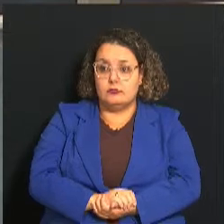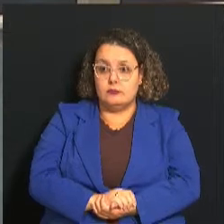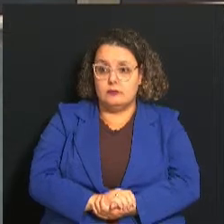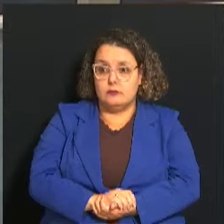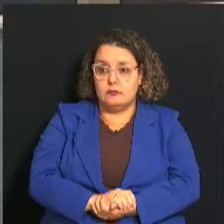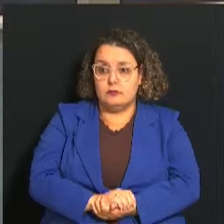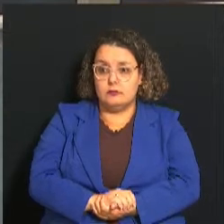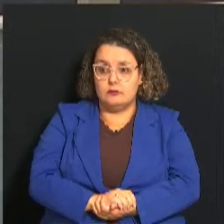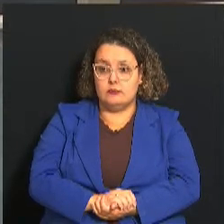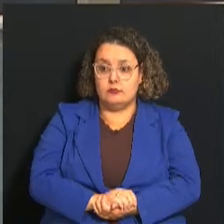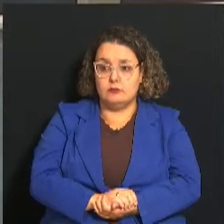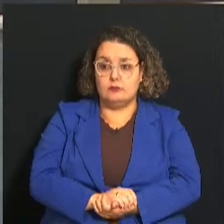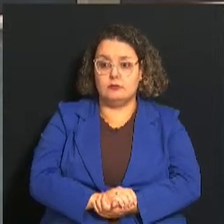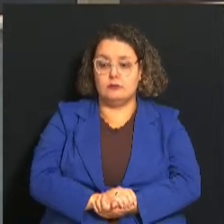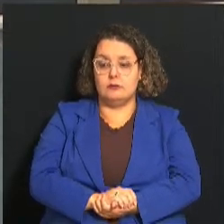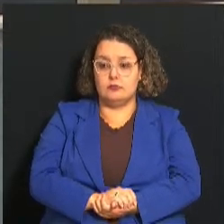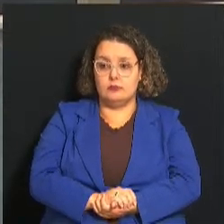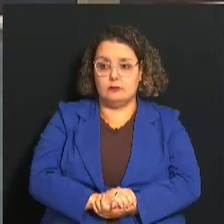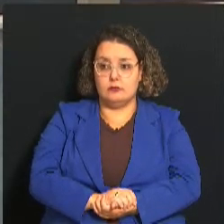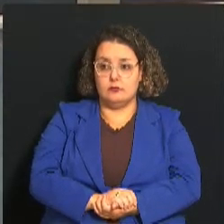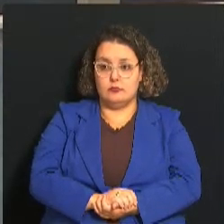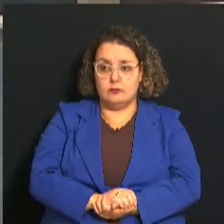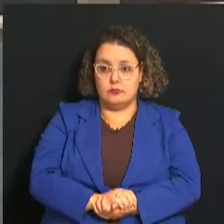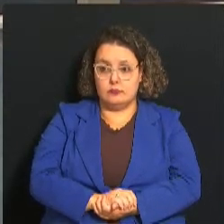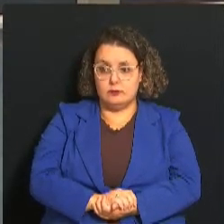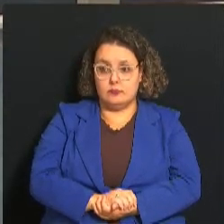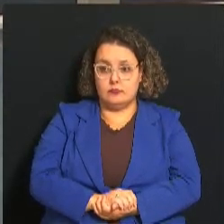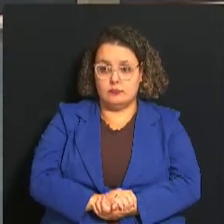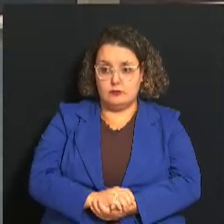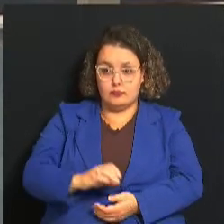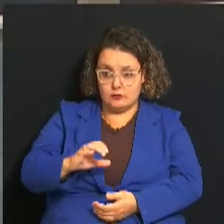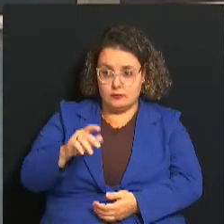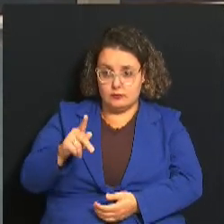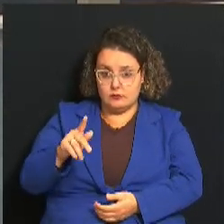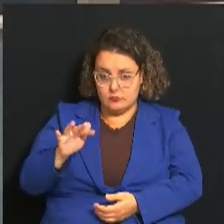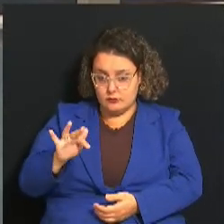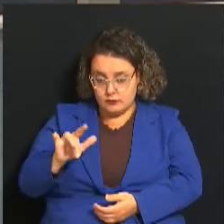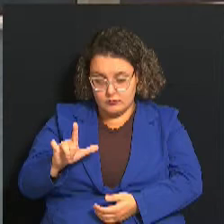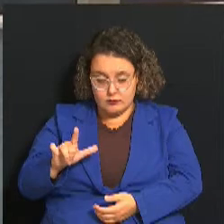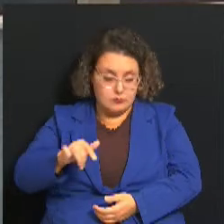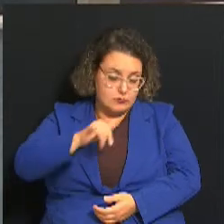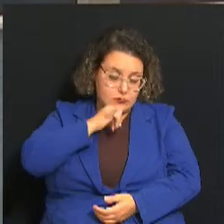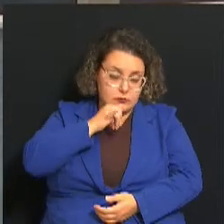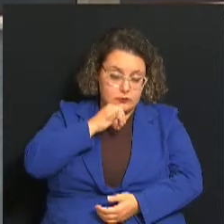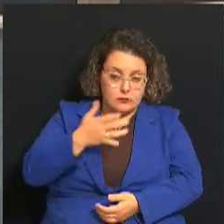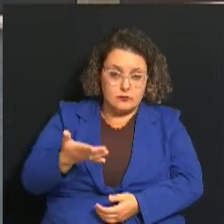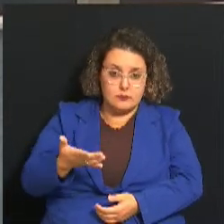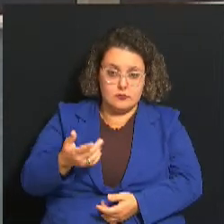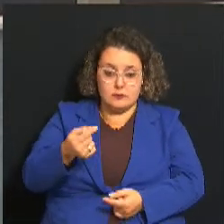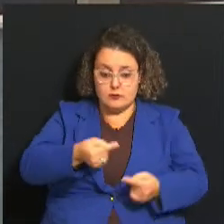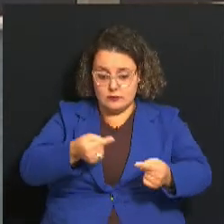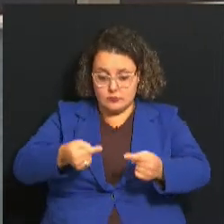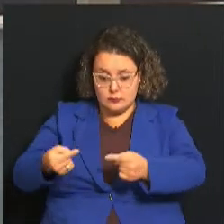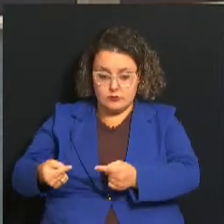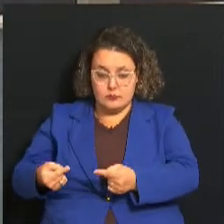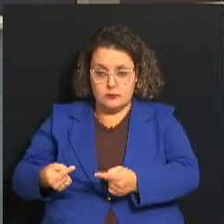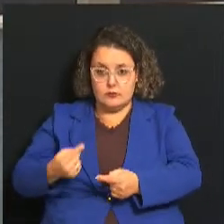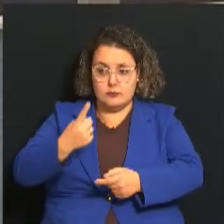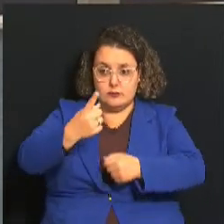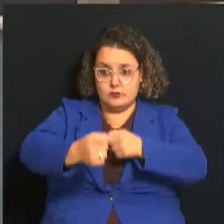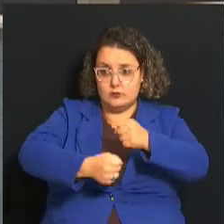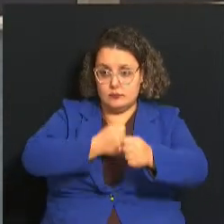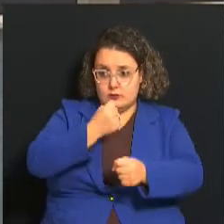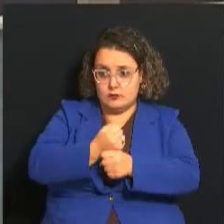Então, quanto a isso ainda da questão da CPFL, por exemplo, a gente discutiu o assunto durante 1 ano e foi feita